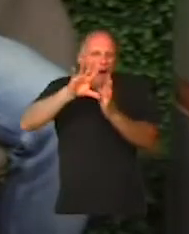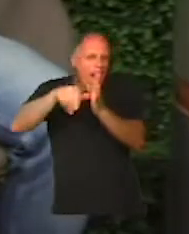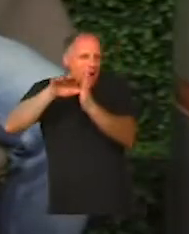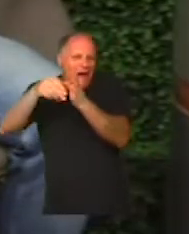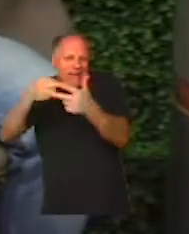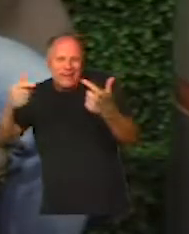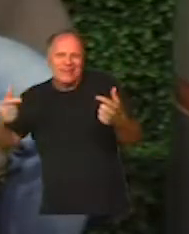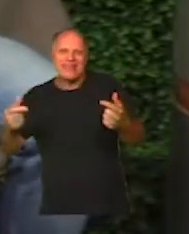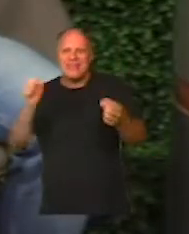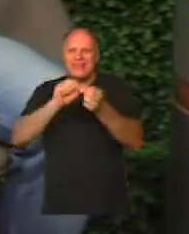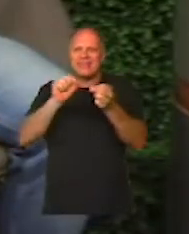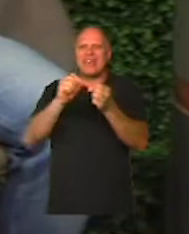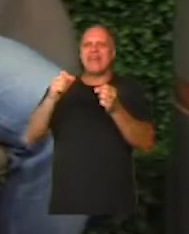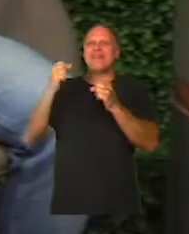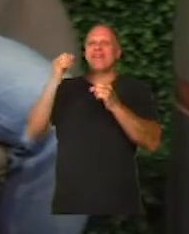mexicanas, filmes mexicanos,